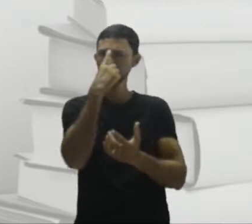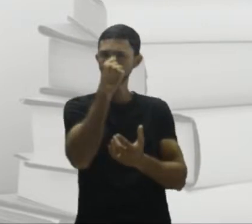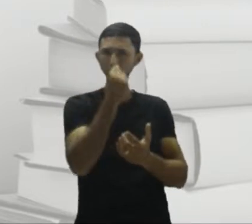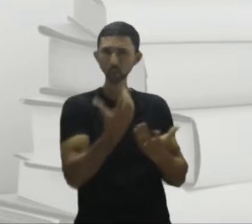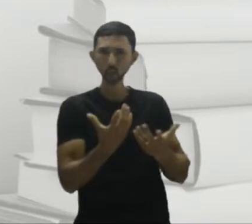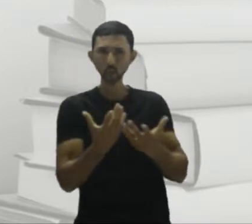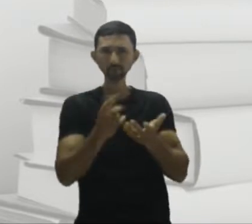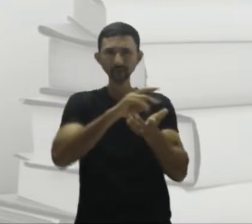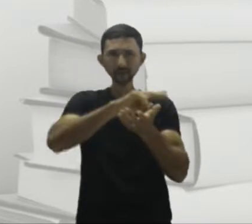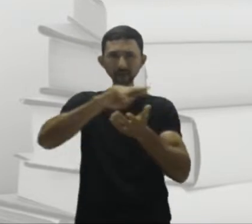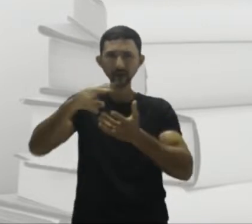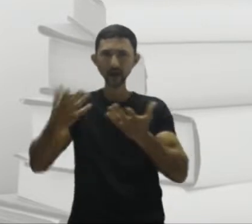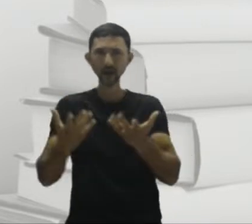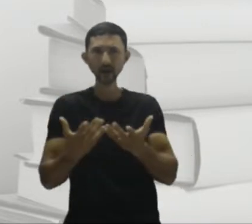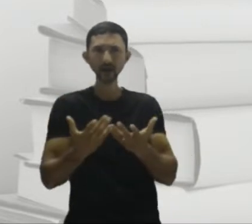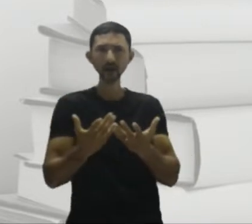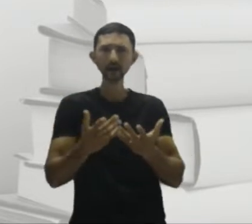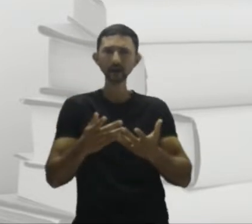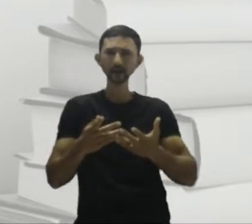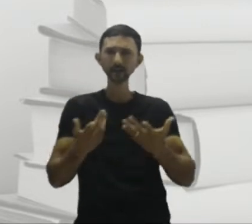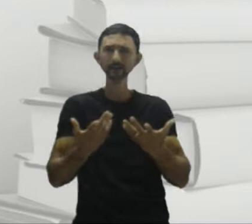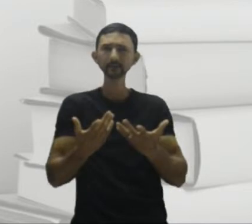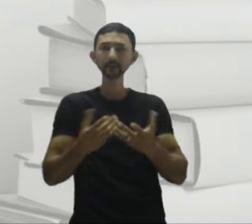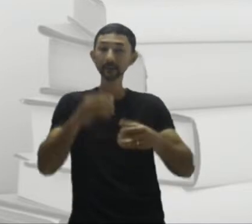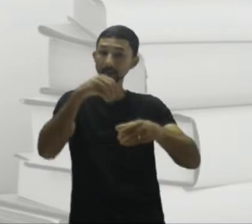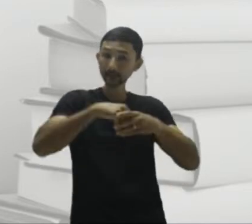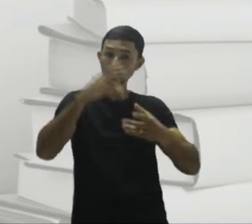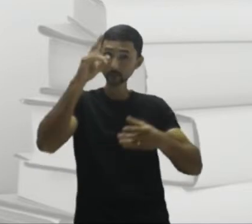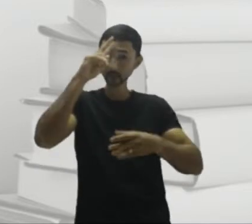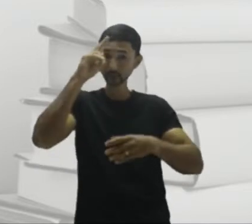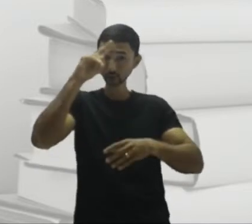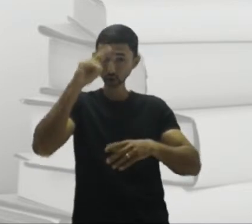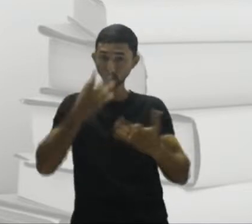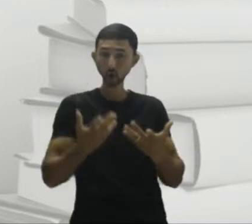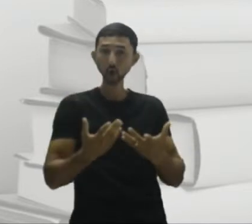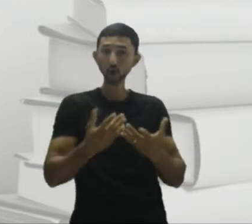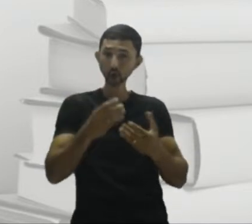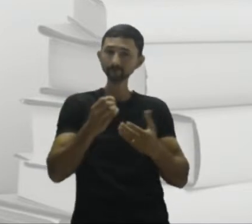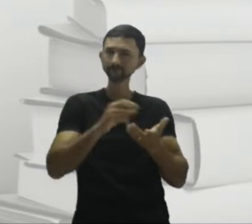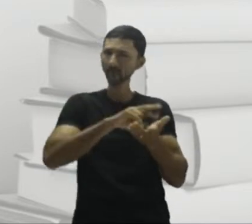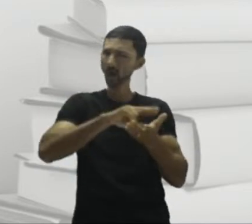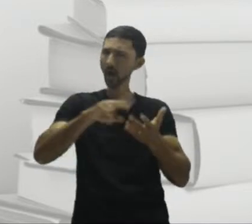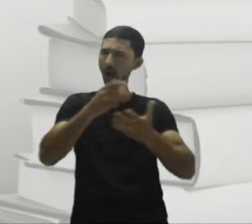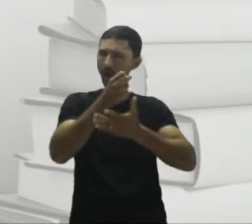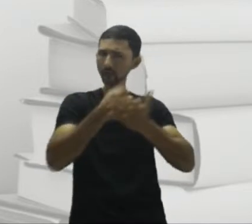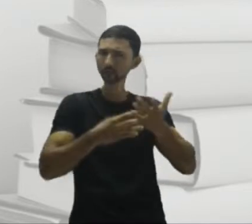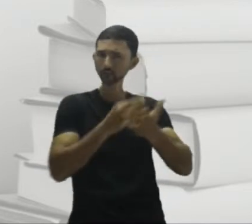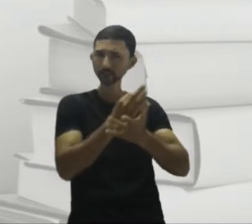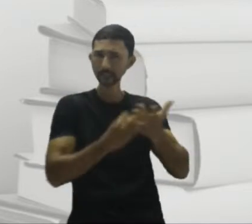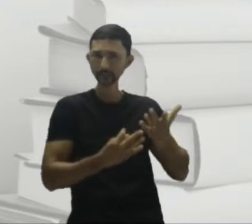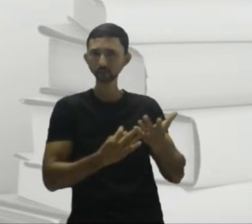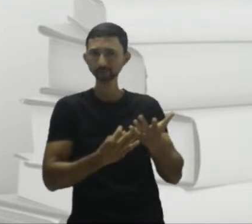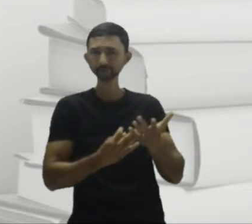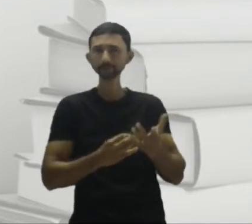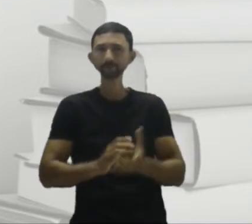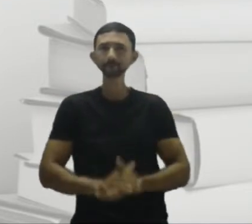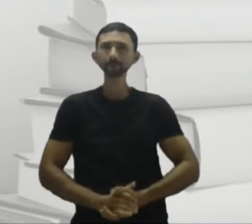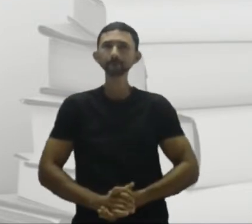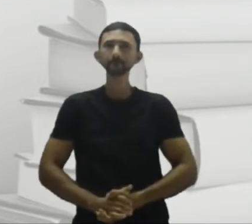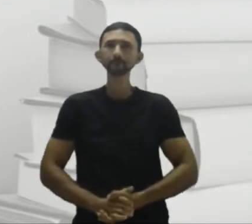vários seres fantasiosos dentro de vários tipos de narrativa, certo?